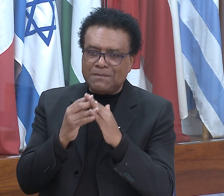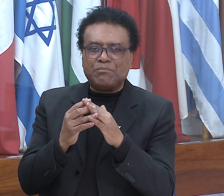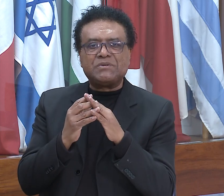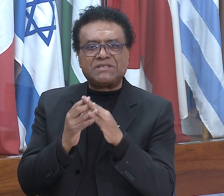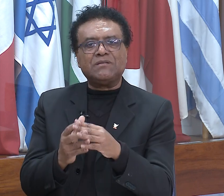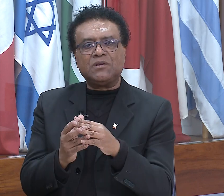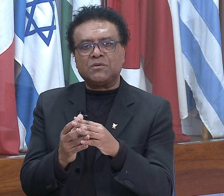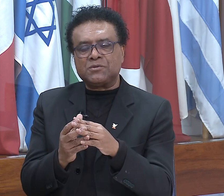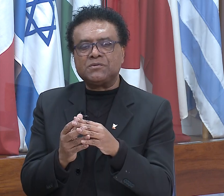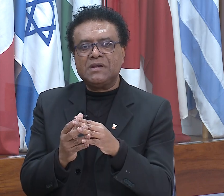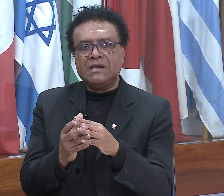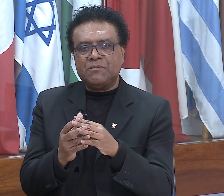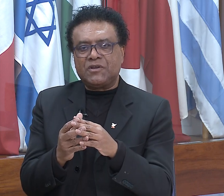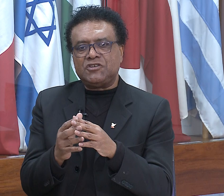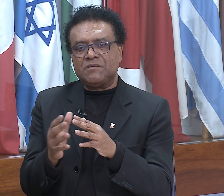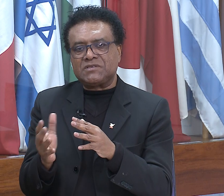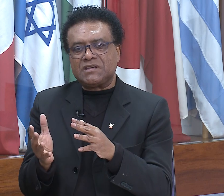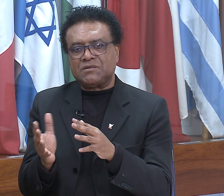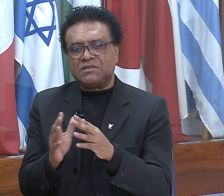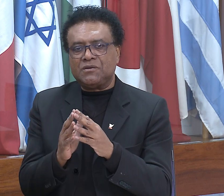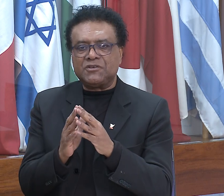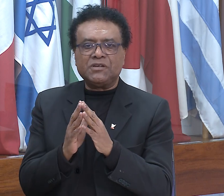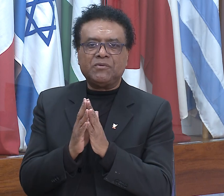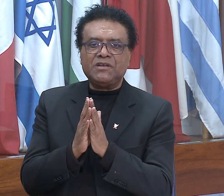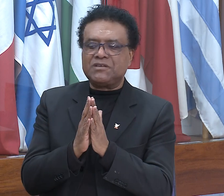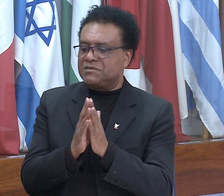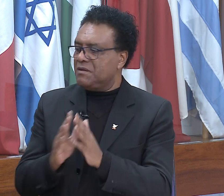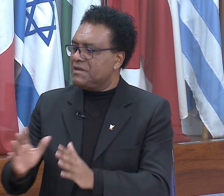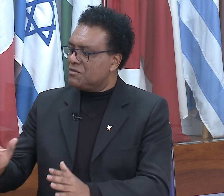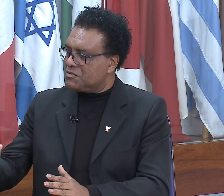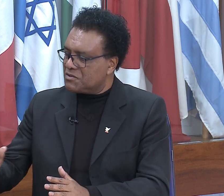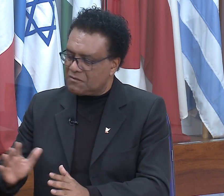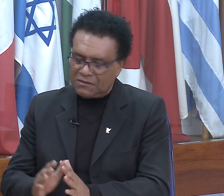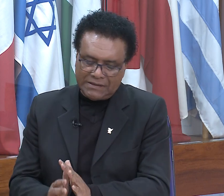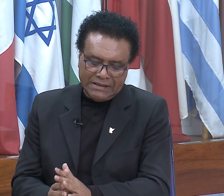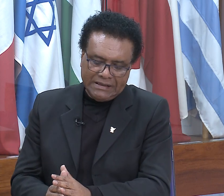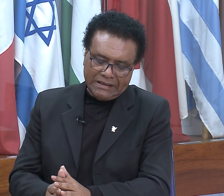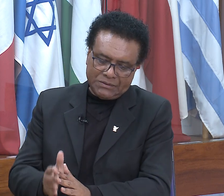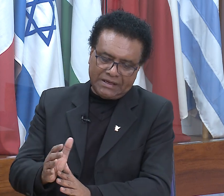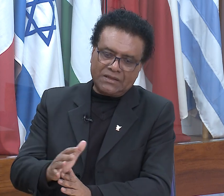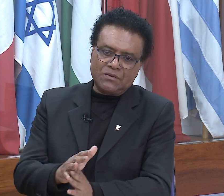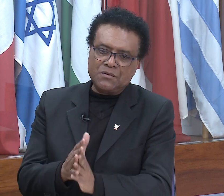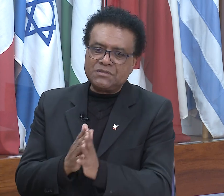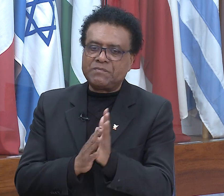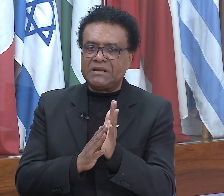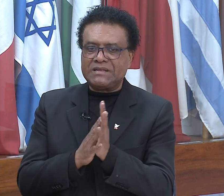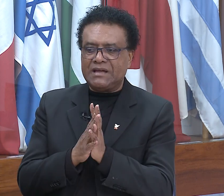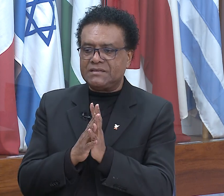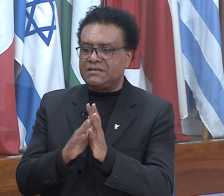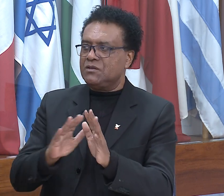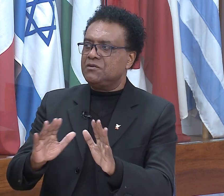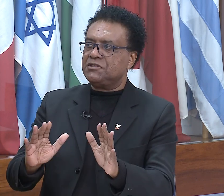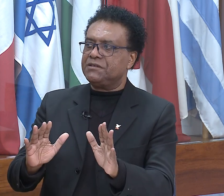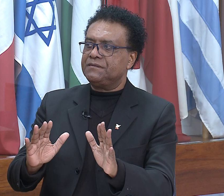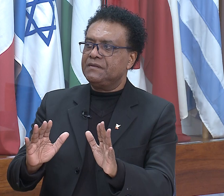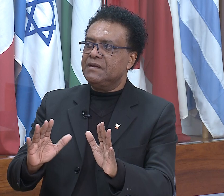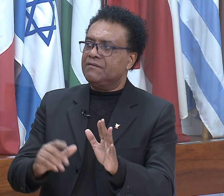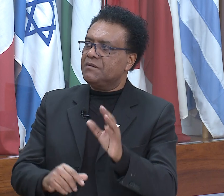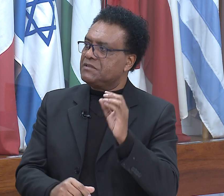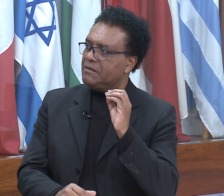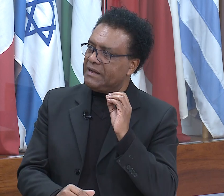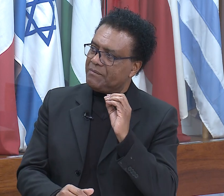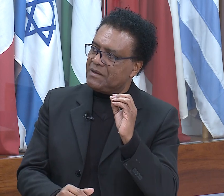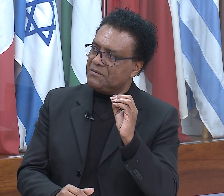mas 100% em conjunto porque tiramos questões ideologia política eu sempre as condições que eu vou eu trato parlamentares sem ideologia